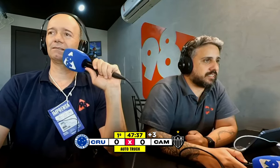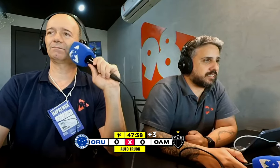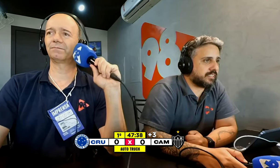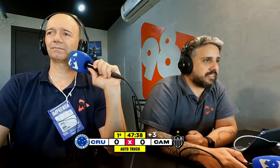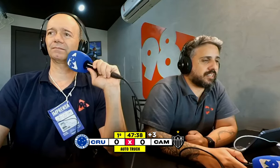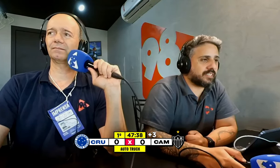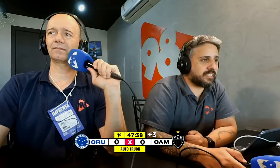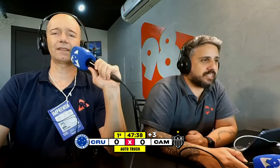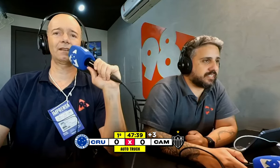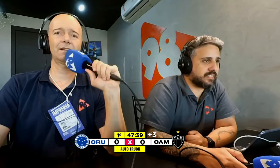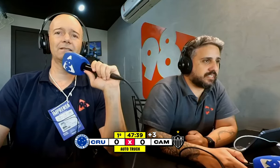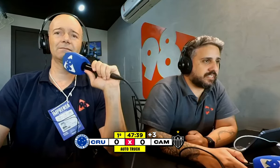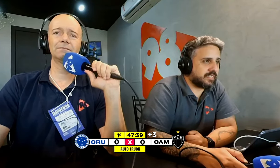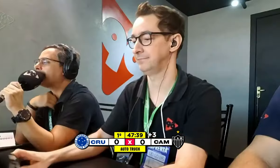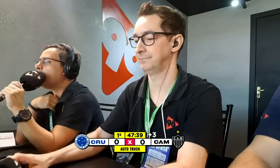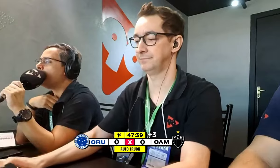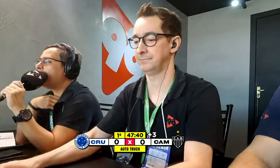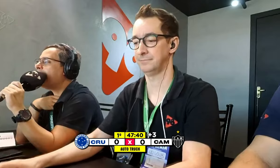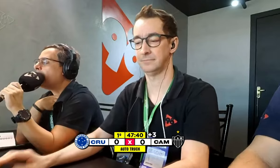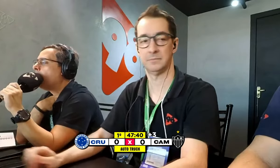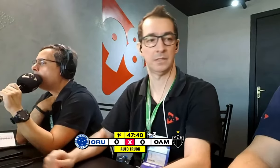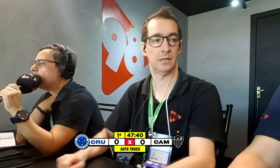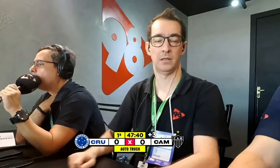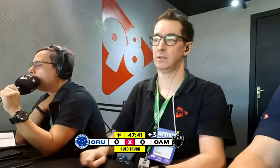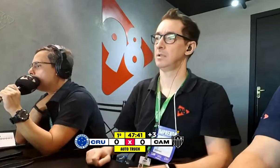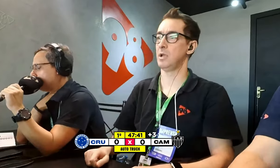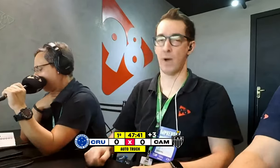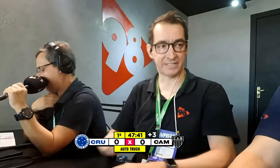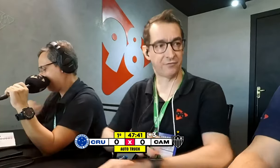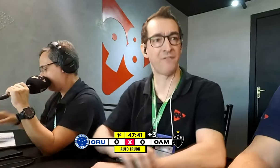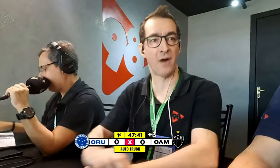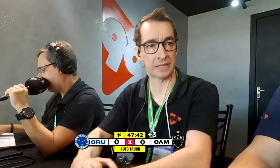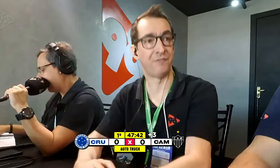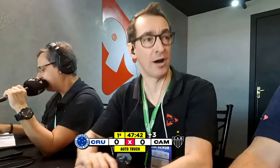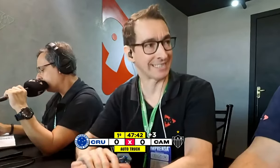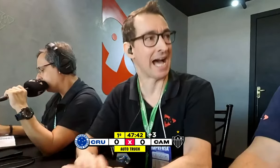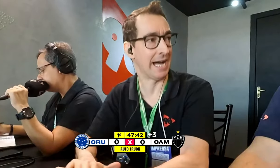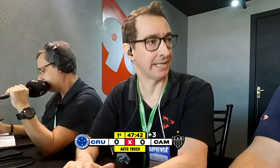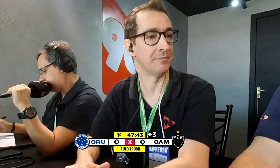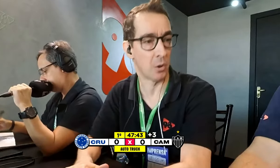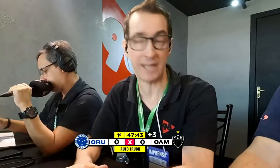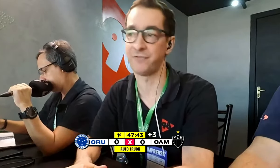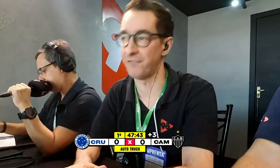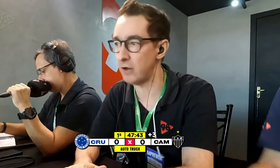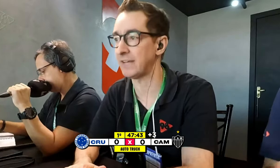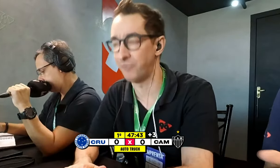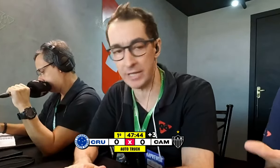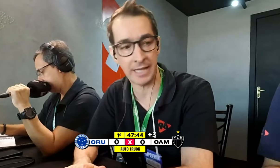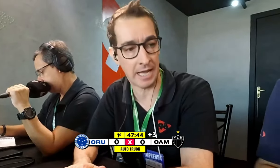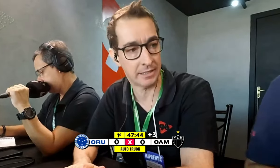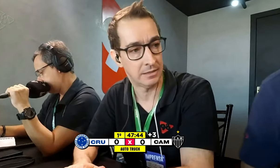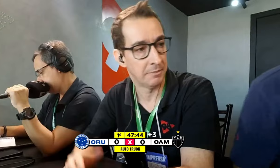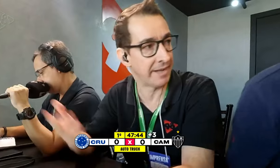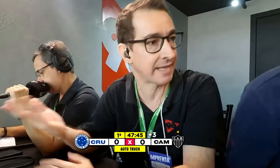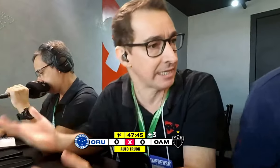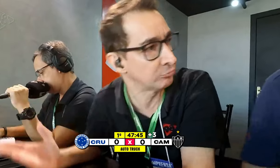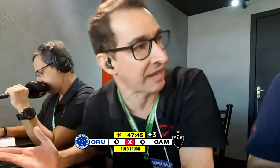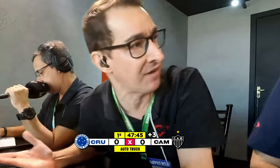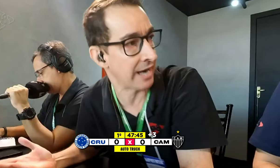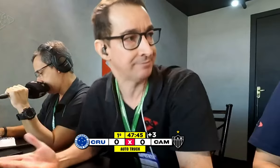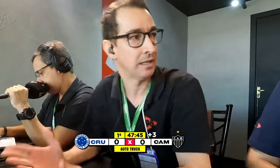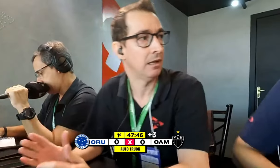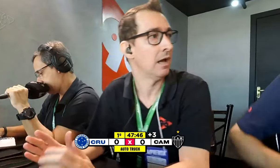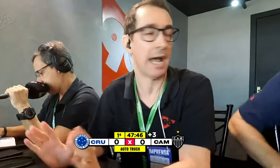é e subiu um cartão amarelo Lucas Silva subiu o canarinho pro Lucas Silva os jogadores do Atlético